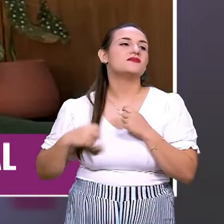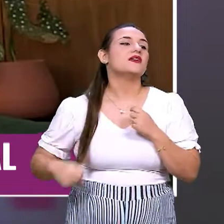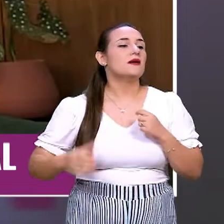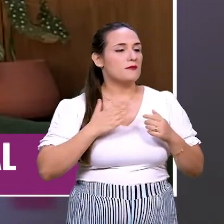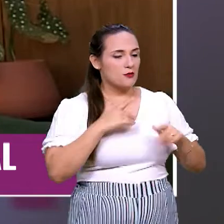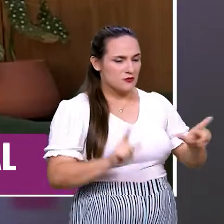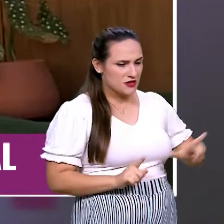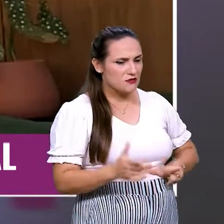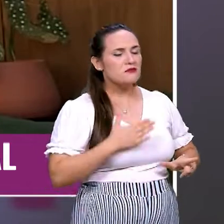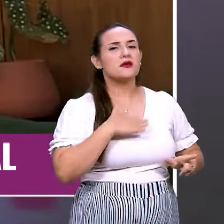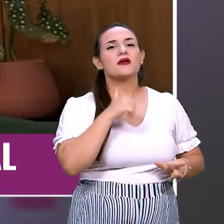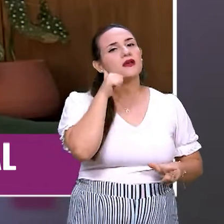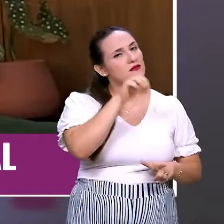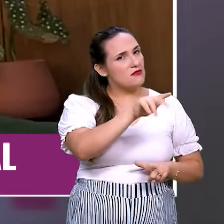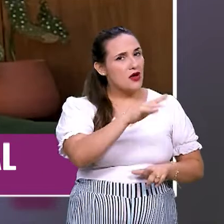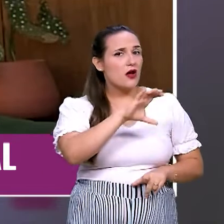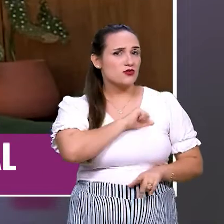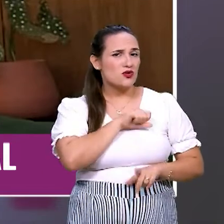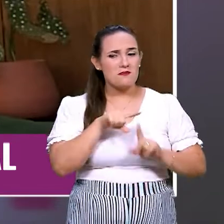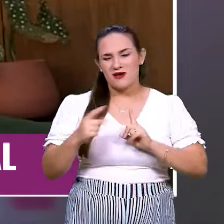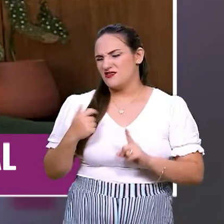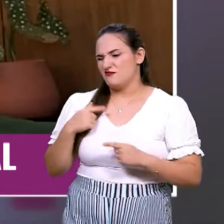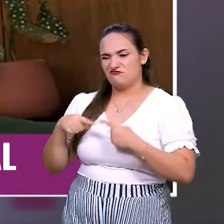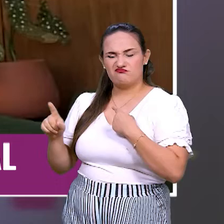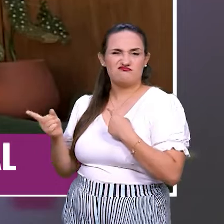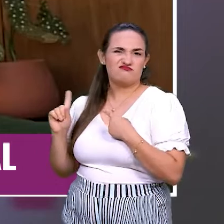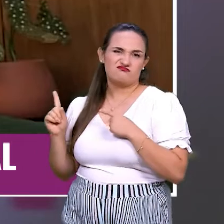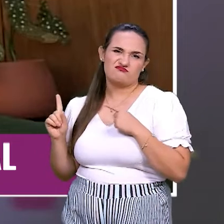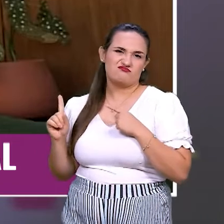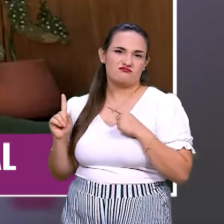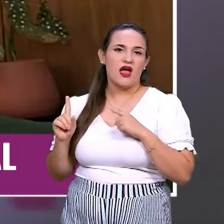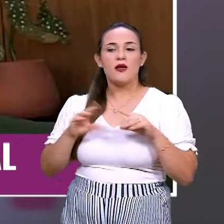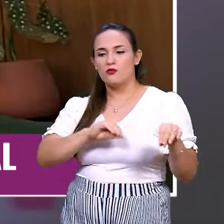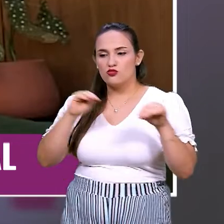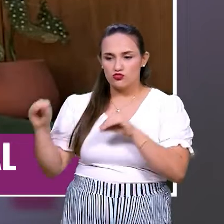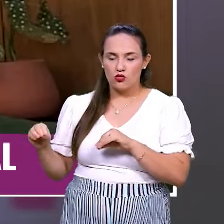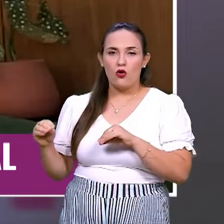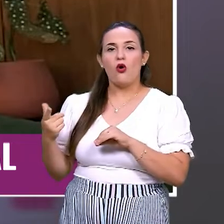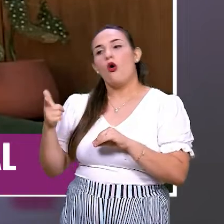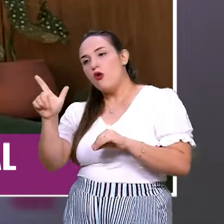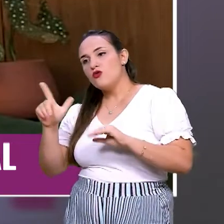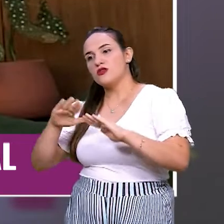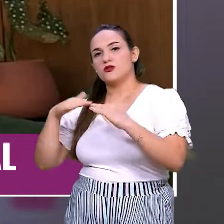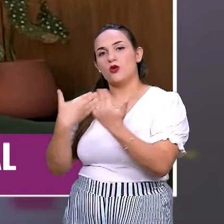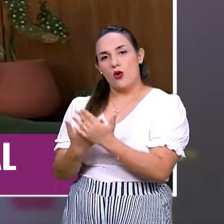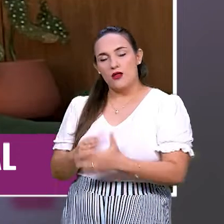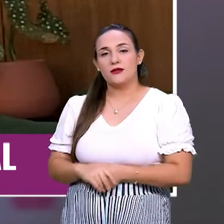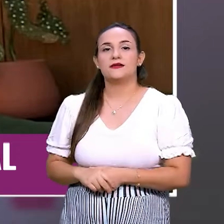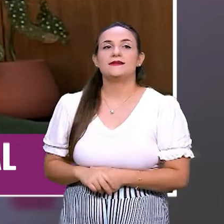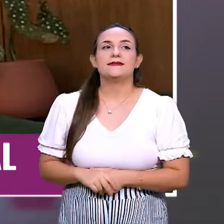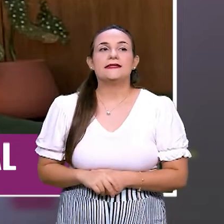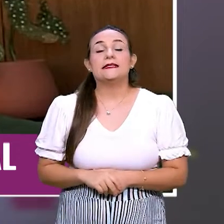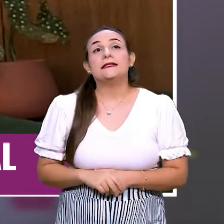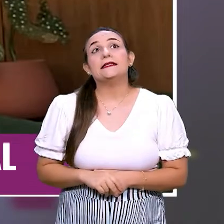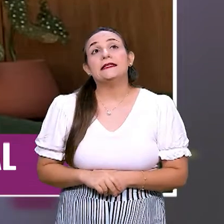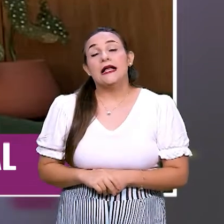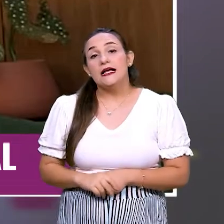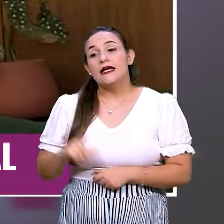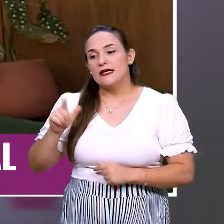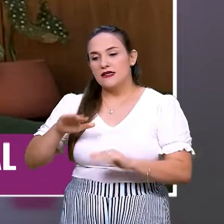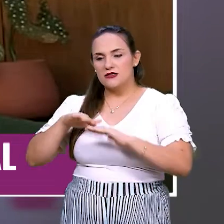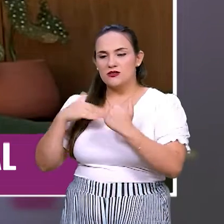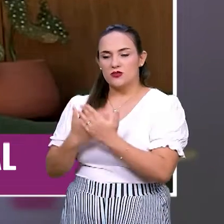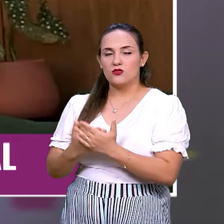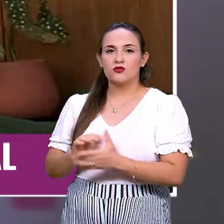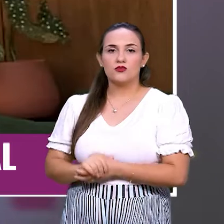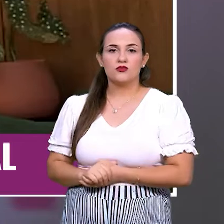não estava sendo boa para mim. Foi bom para meus primos, foi bom para minha irmã, mas para mim não estava sendo adequado. E me mudou de escola. E na outra